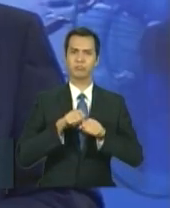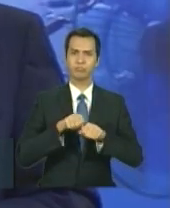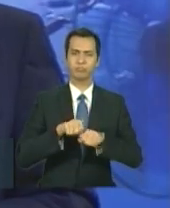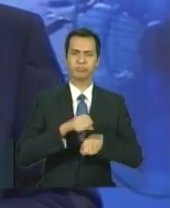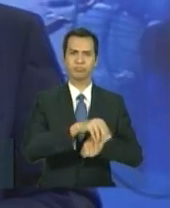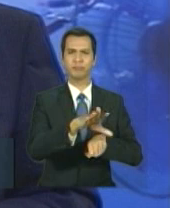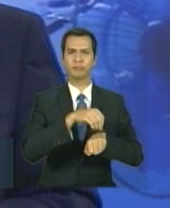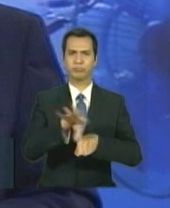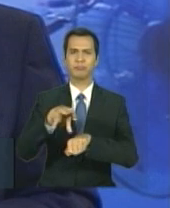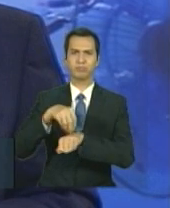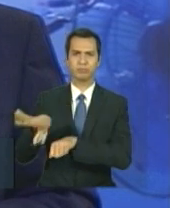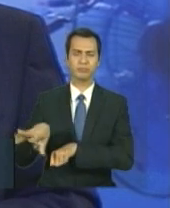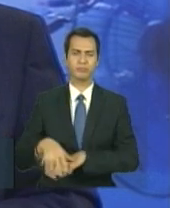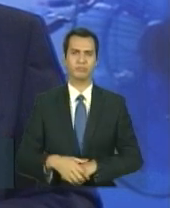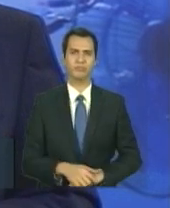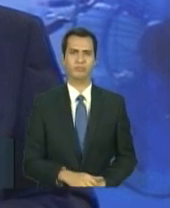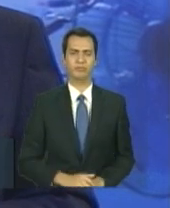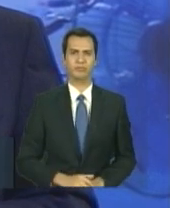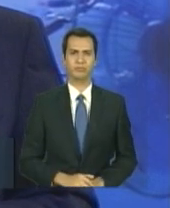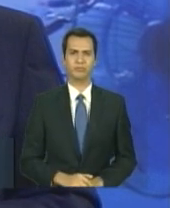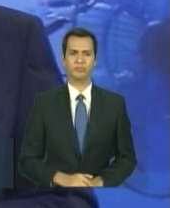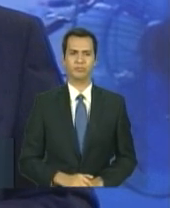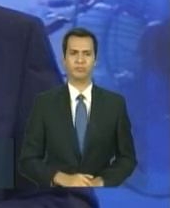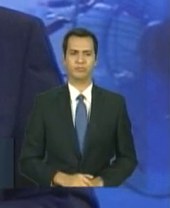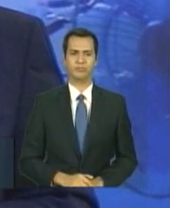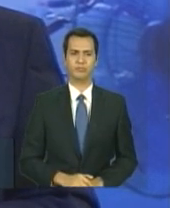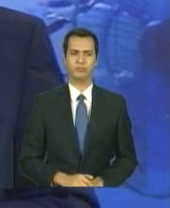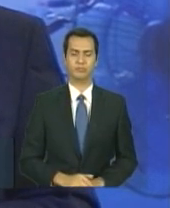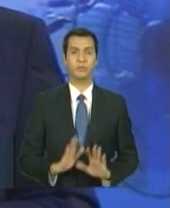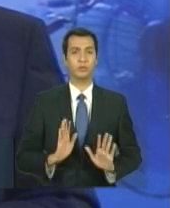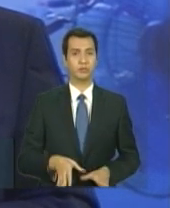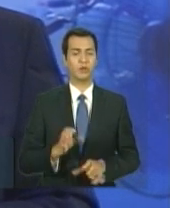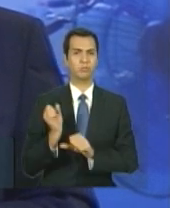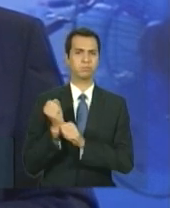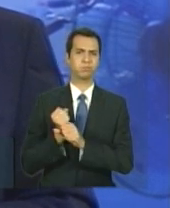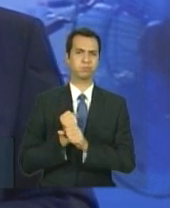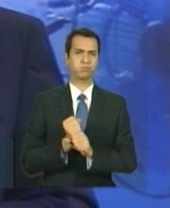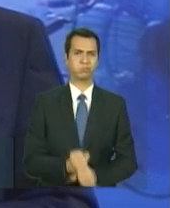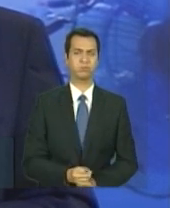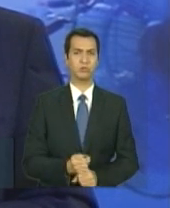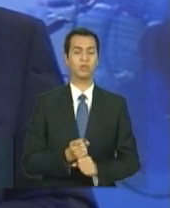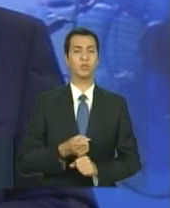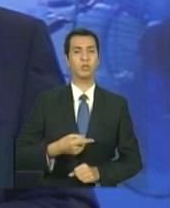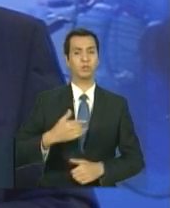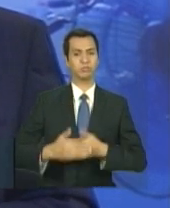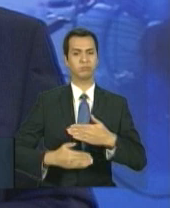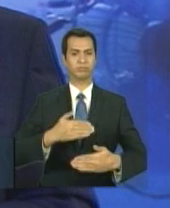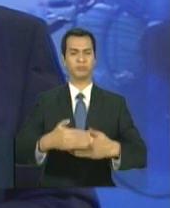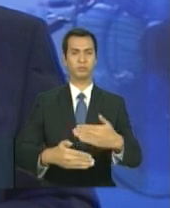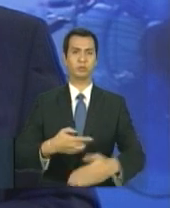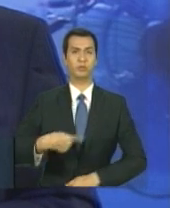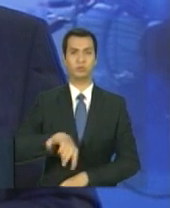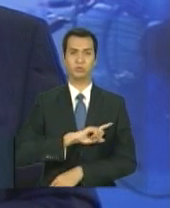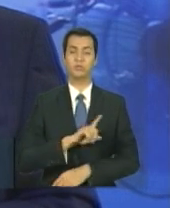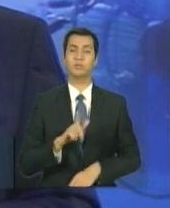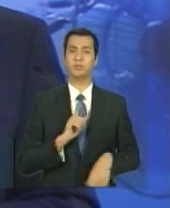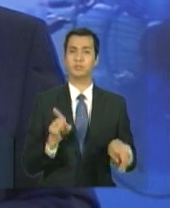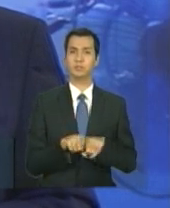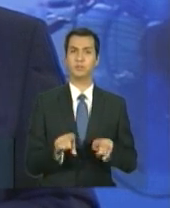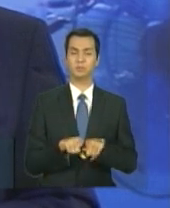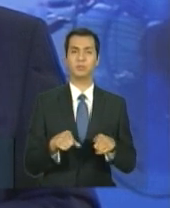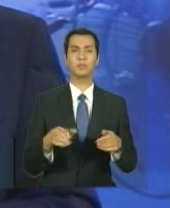Mas, com todos os avanços que foram feitos nos últimos anos, ainda temos muito o que fazer pelas